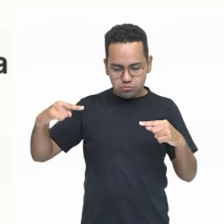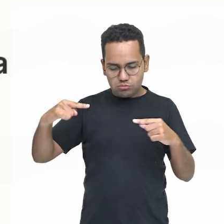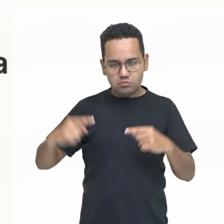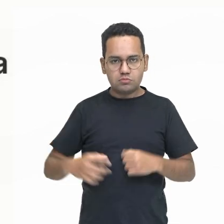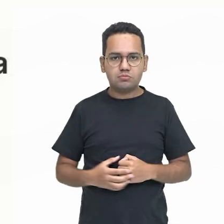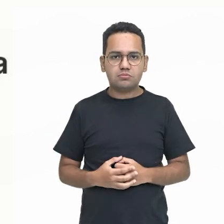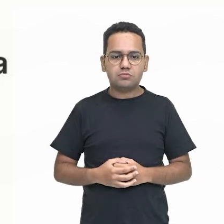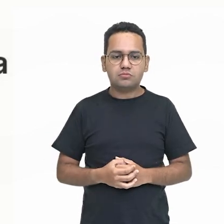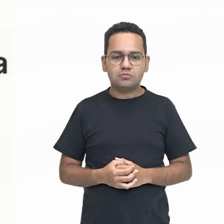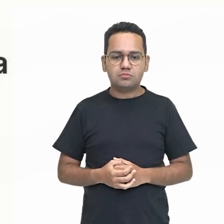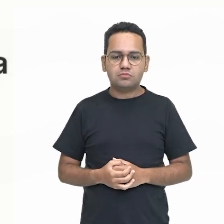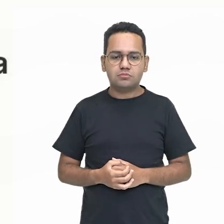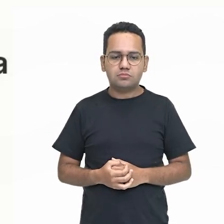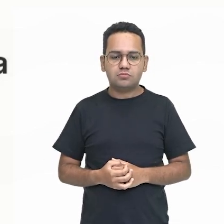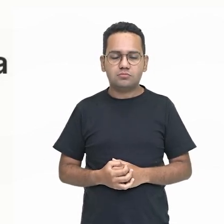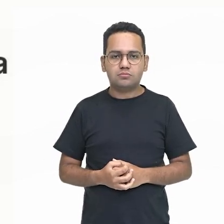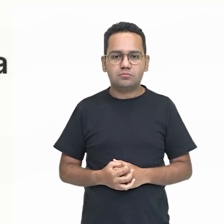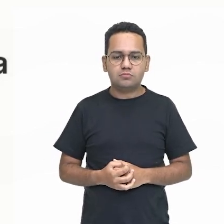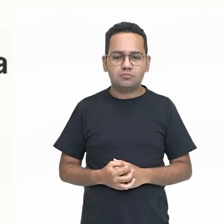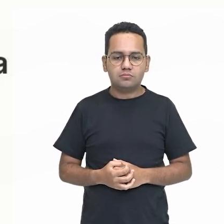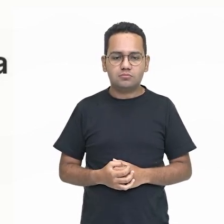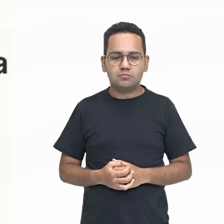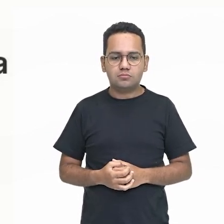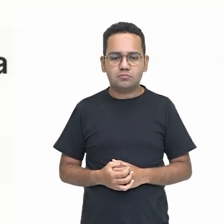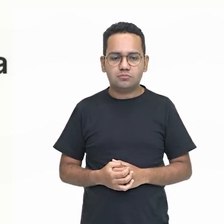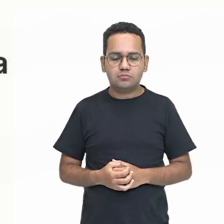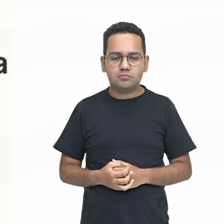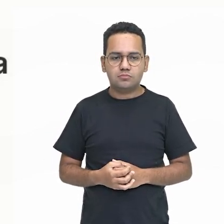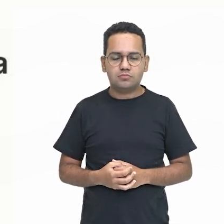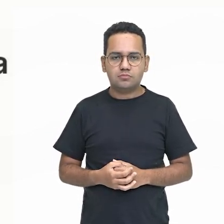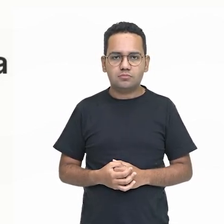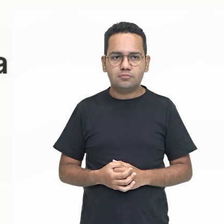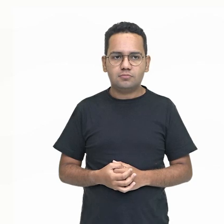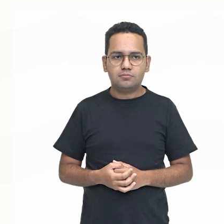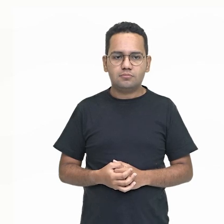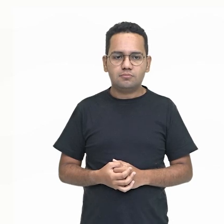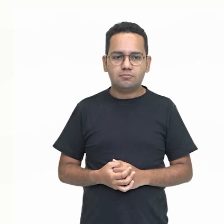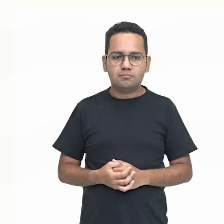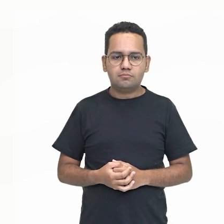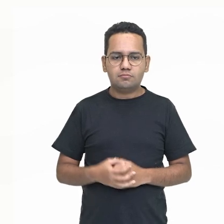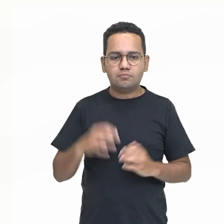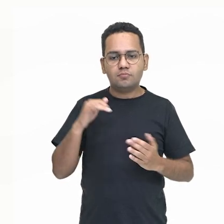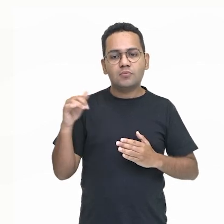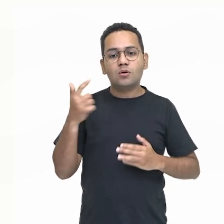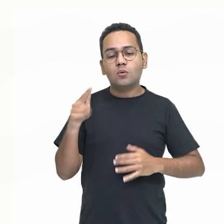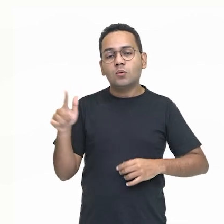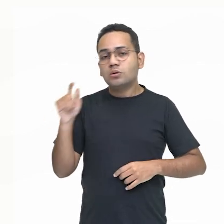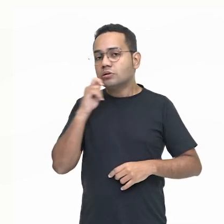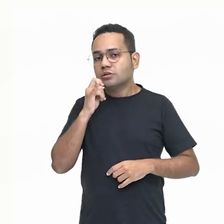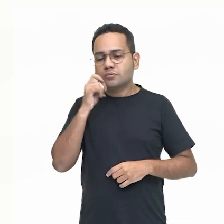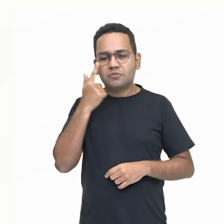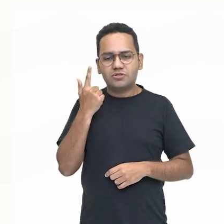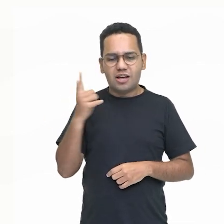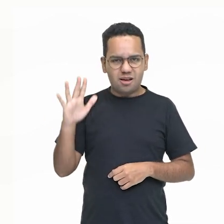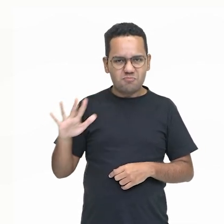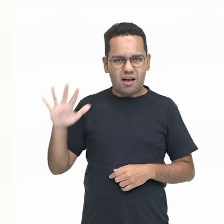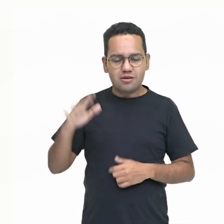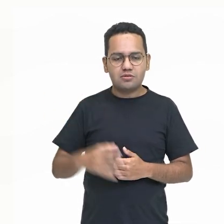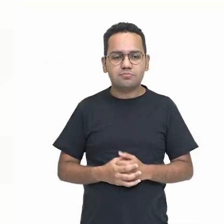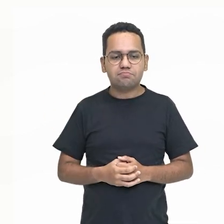uma reta horizontal. E falando em circuito, nós temos aí os fios